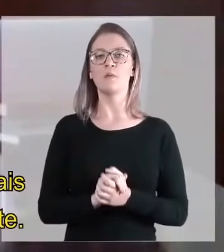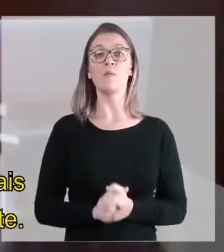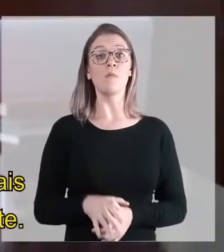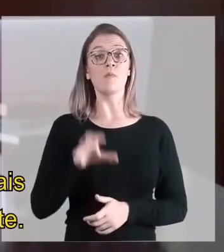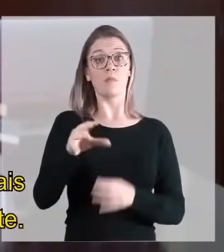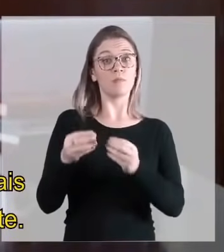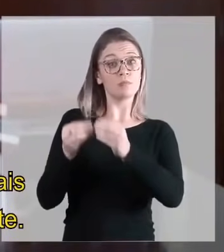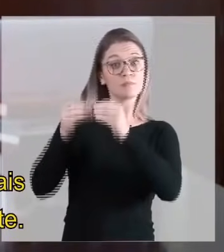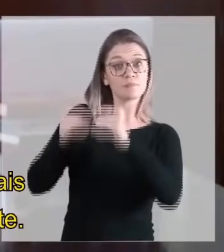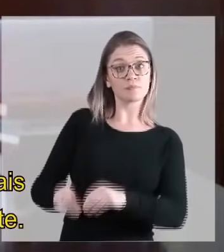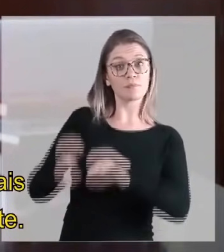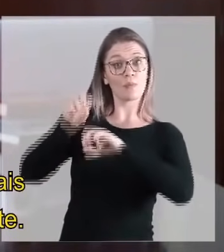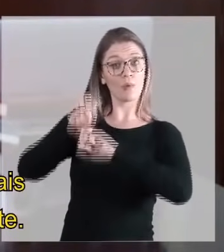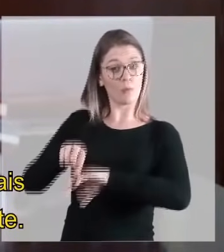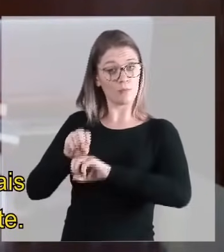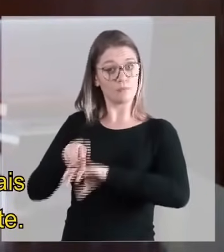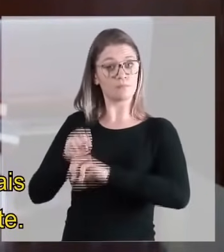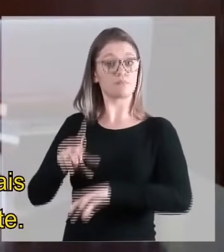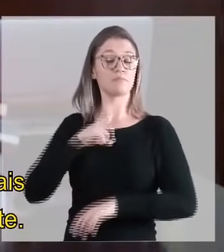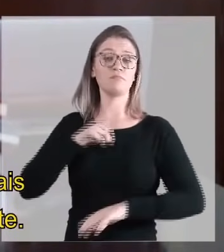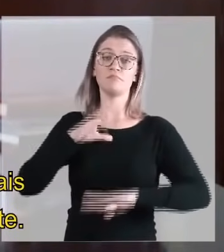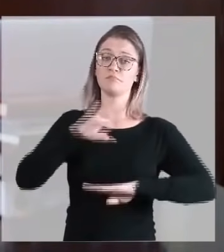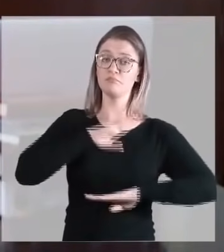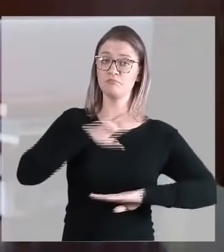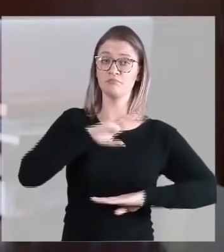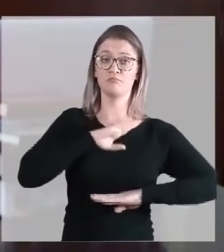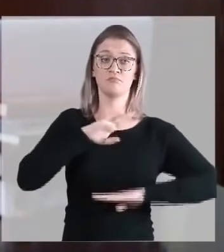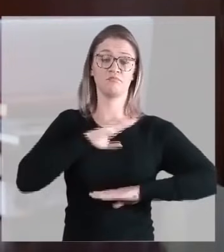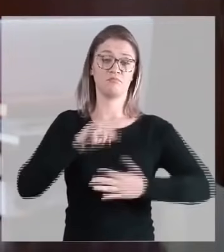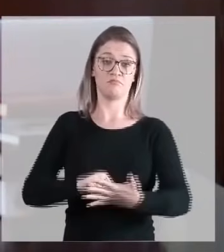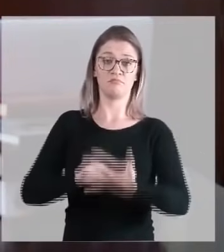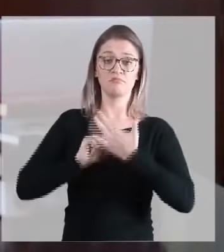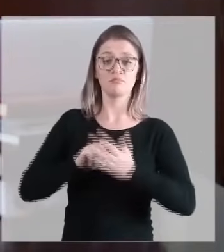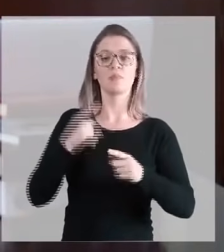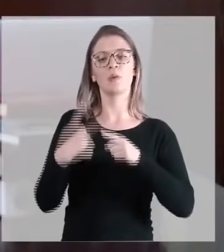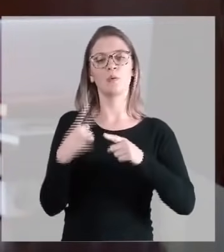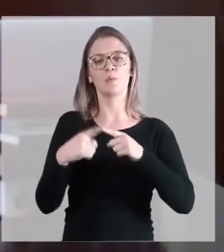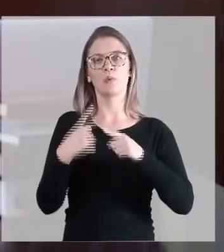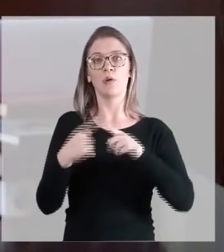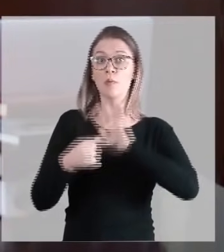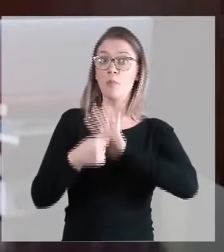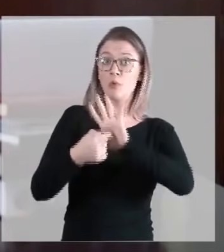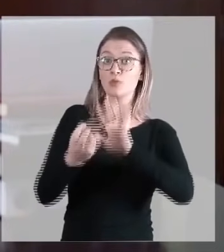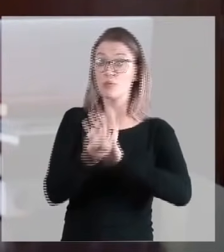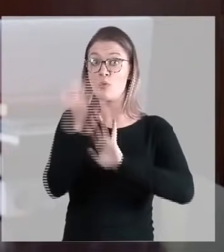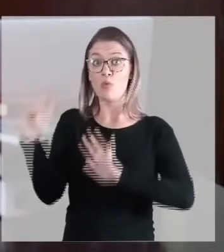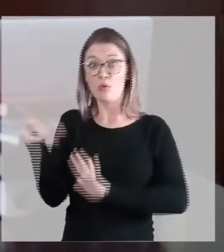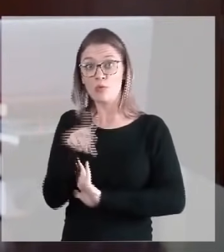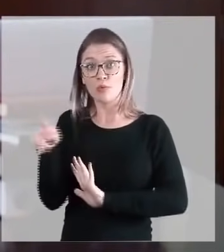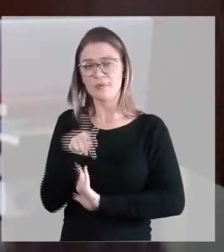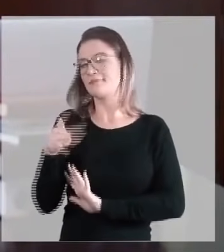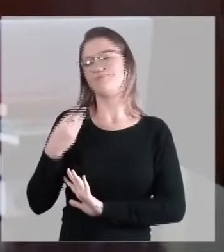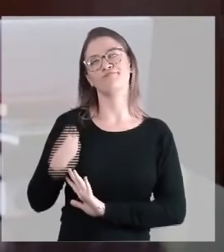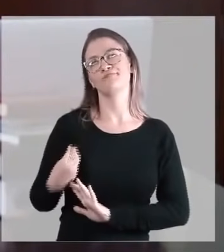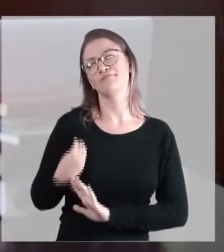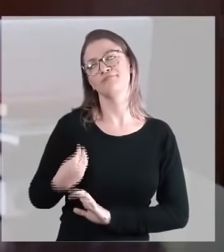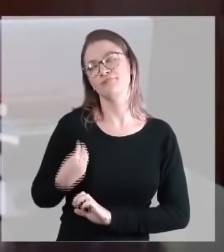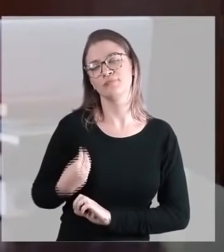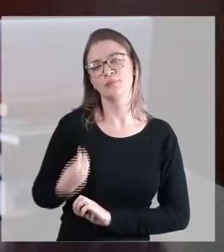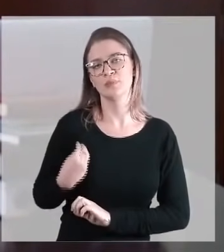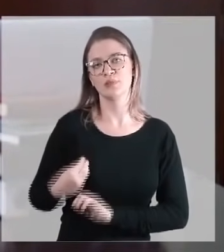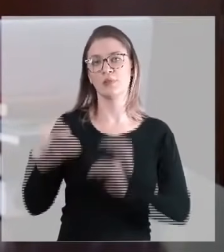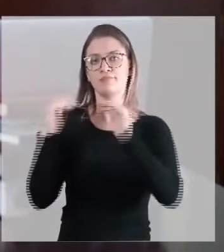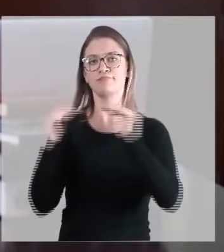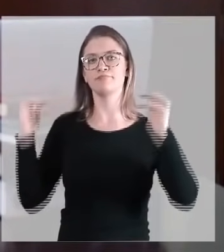dos prejuízos educacionais que esses casos trazem para a gente. Primeiro, porque revelam alguns professores que não estão, digamos assim, à